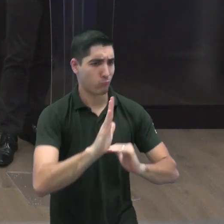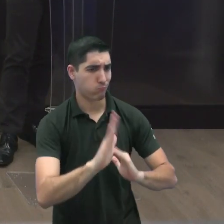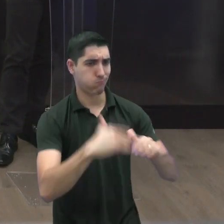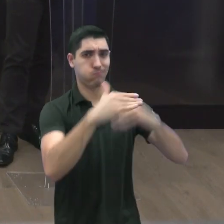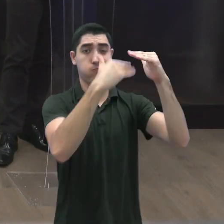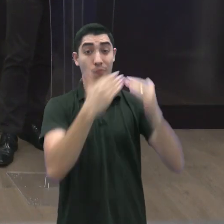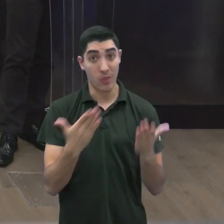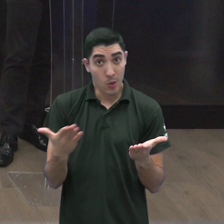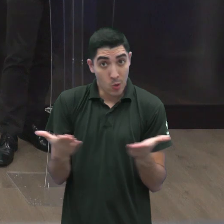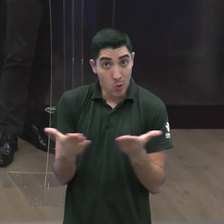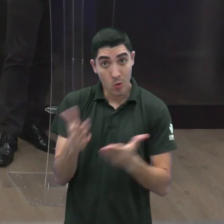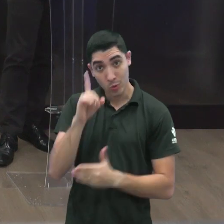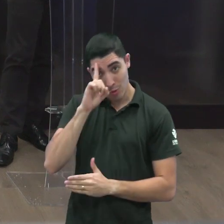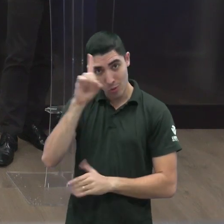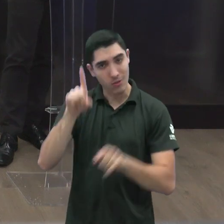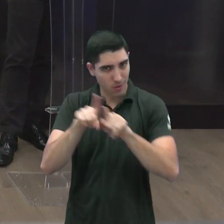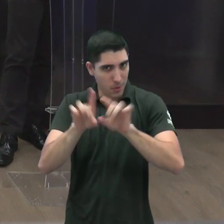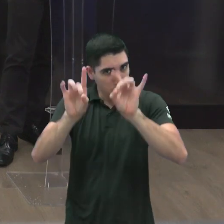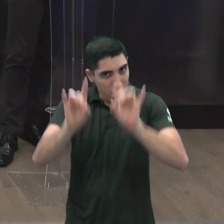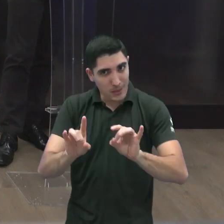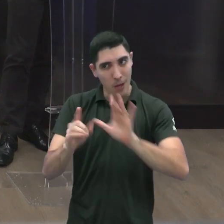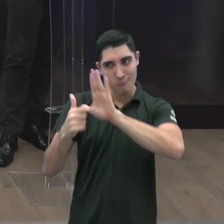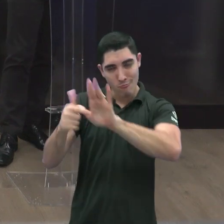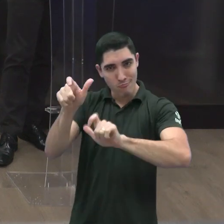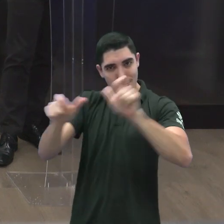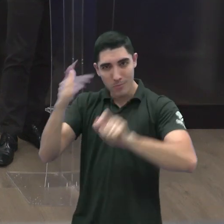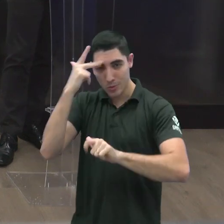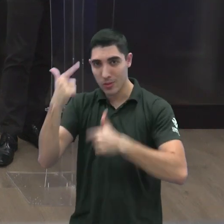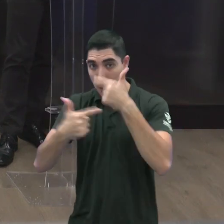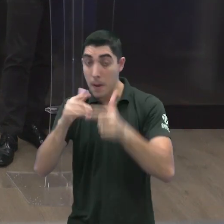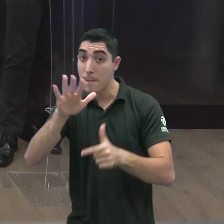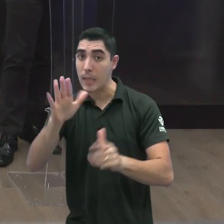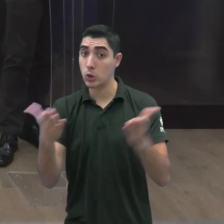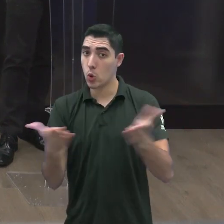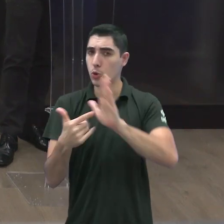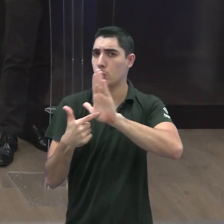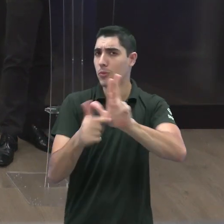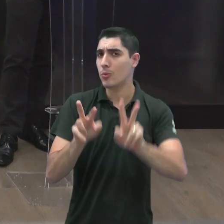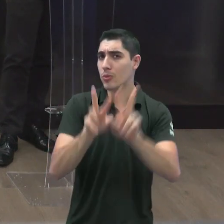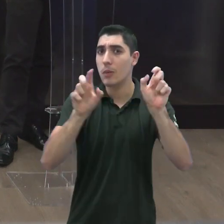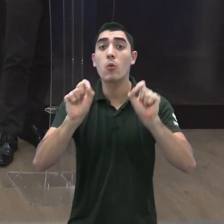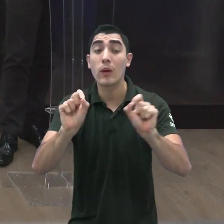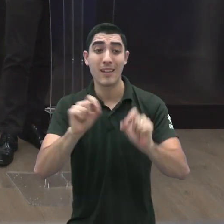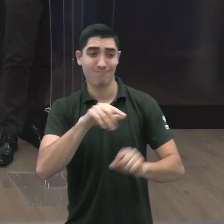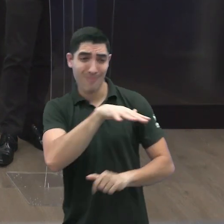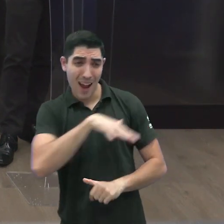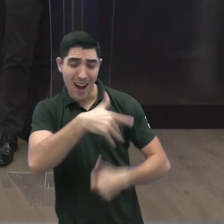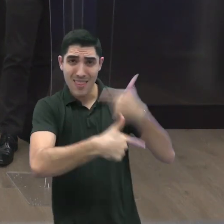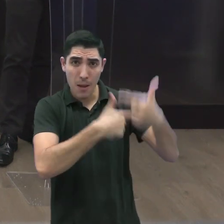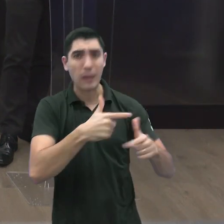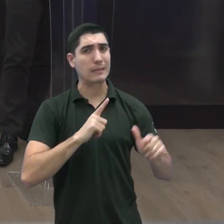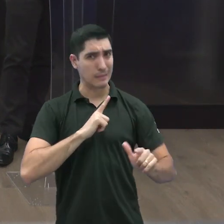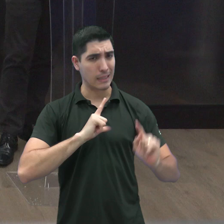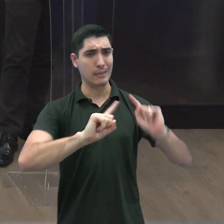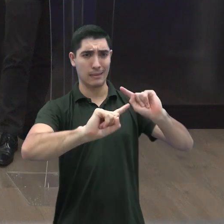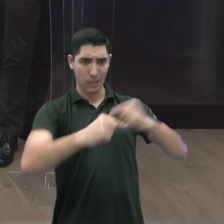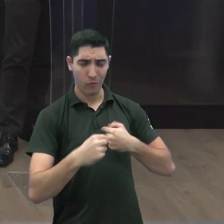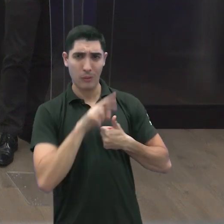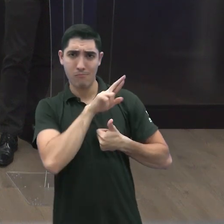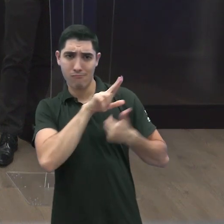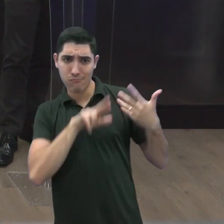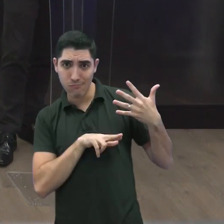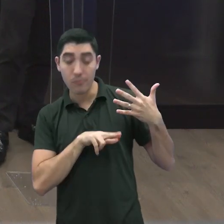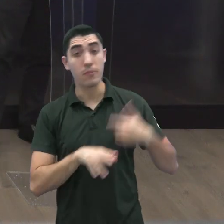viu, o Dia do Trabalho vai ser um dos temas de hoje, mas a gente vai focar nos desafios do mercado de trabalho, que ainda são muitos,